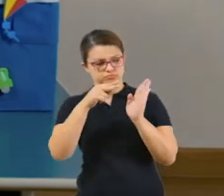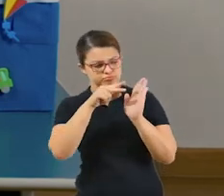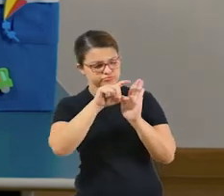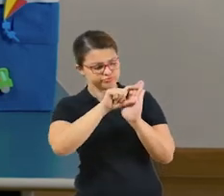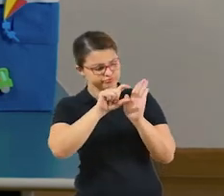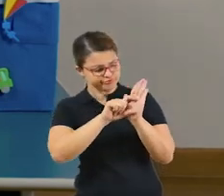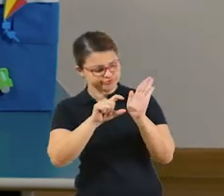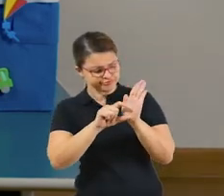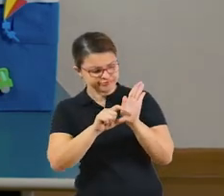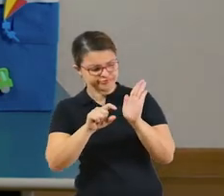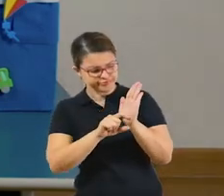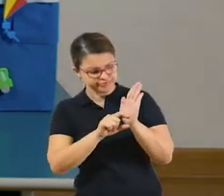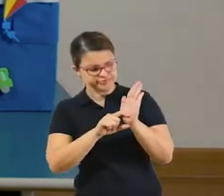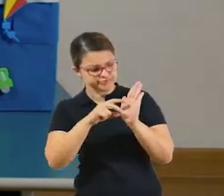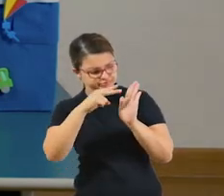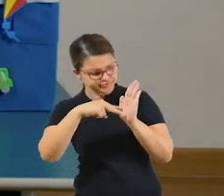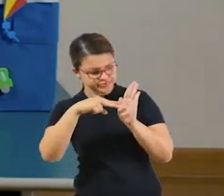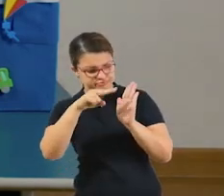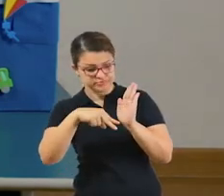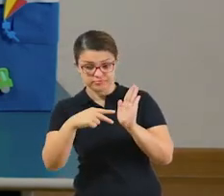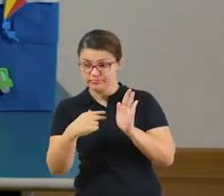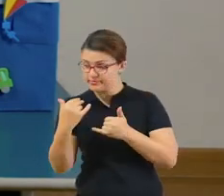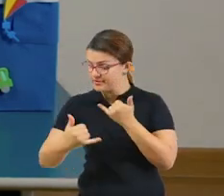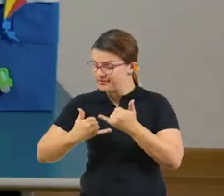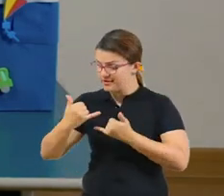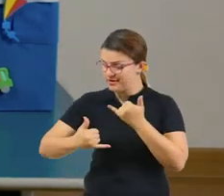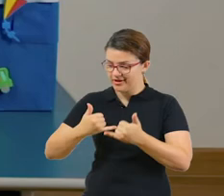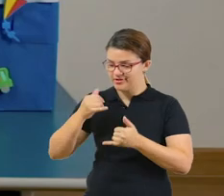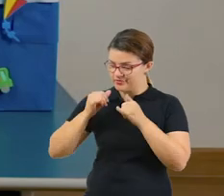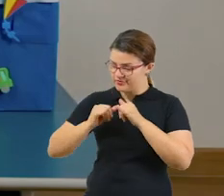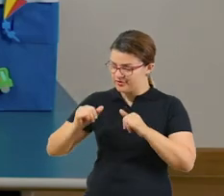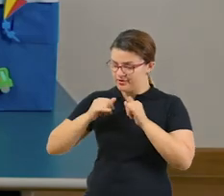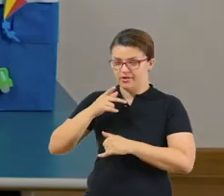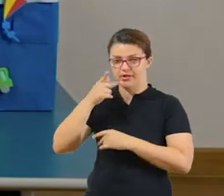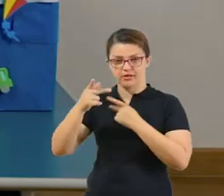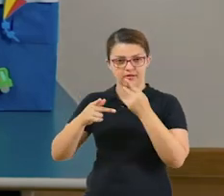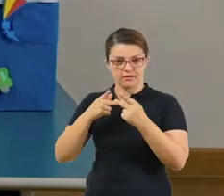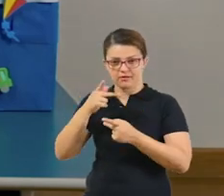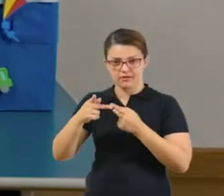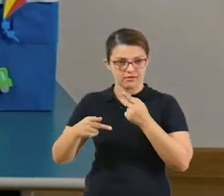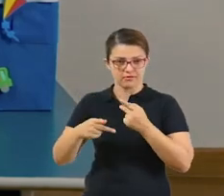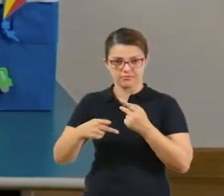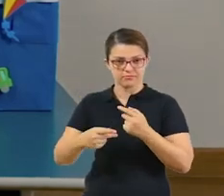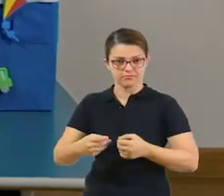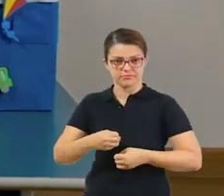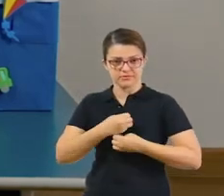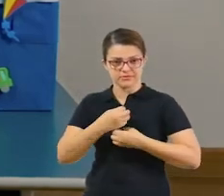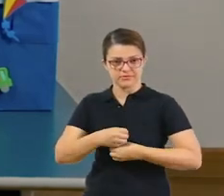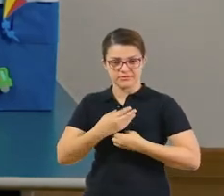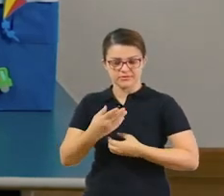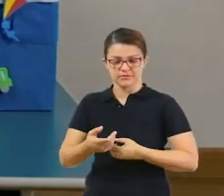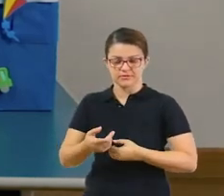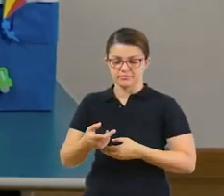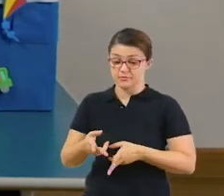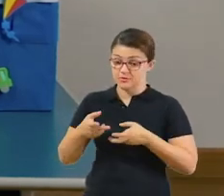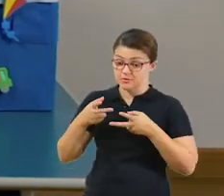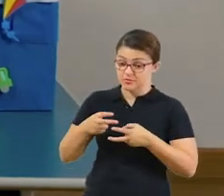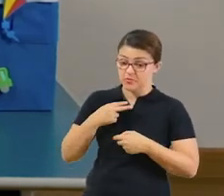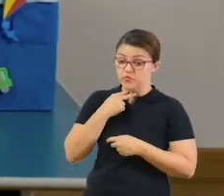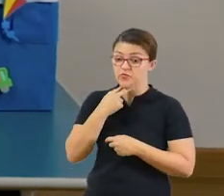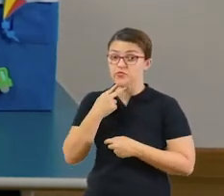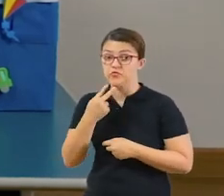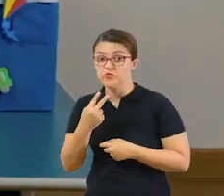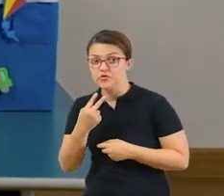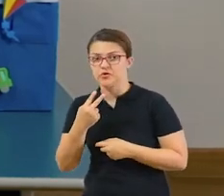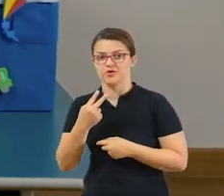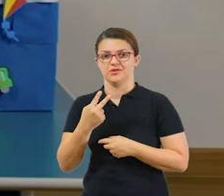desse poema. Brinque com a criança de recitar, exercitando com a criança a entonação de